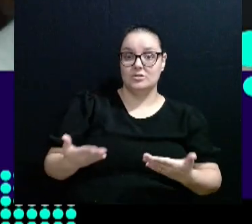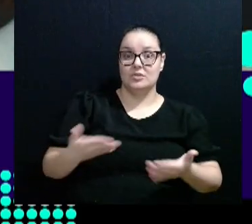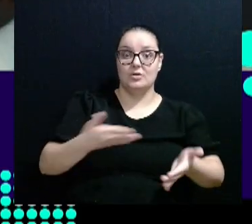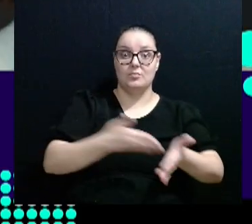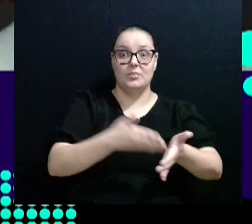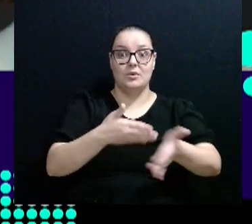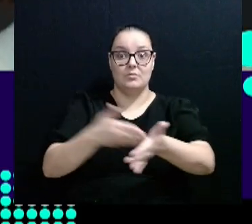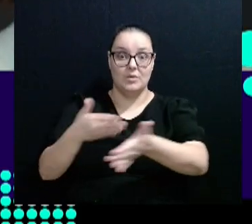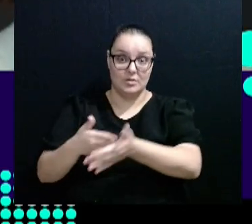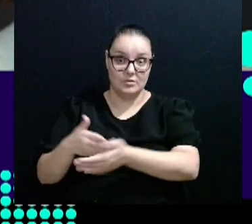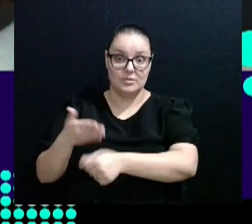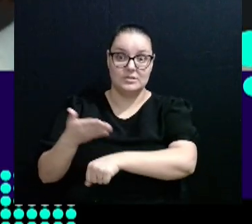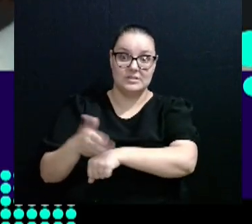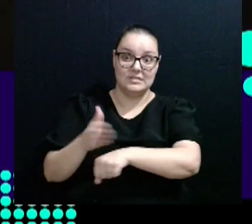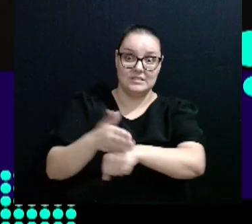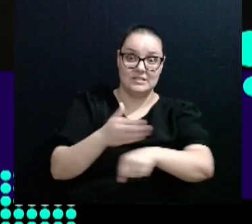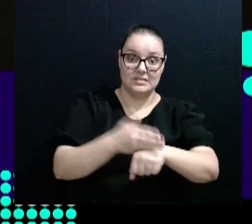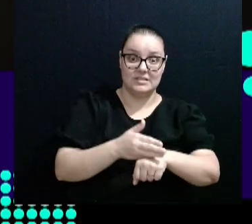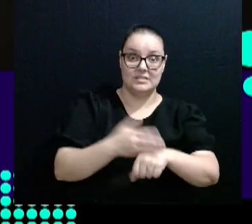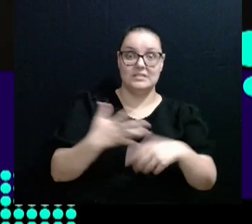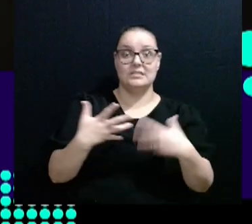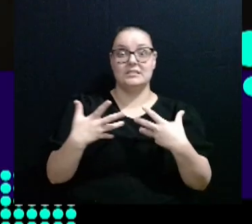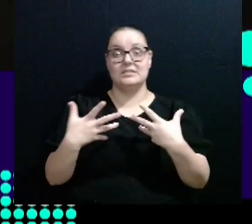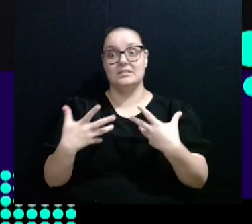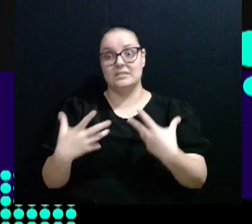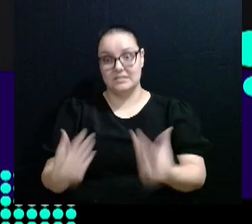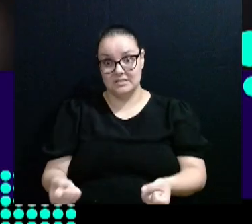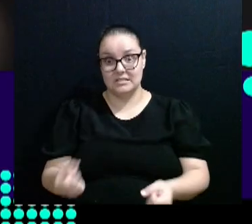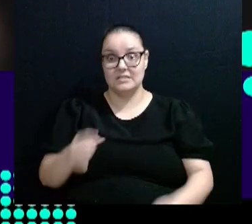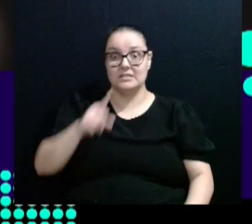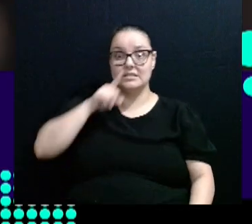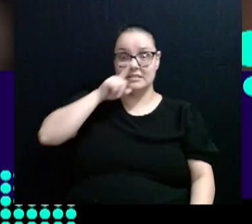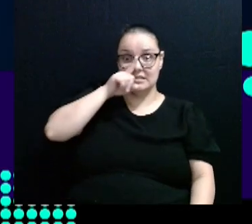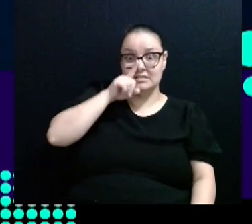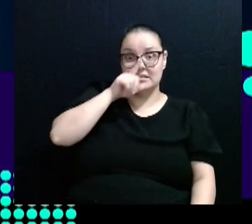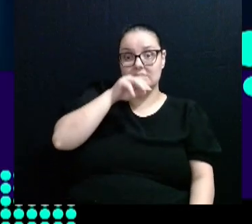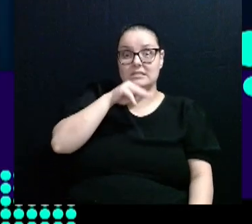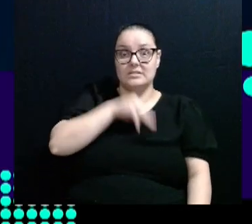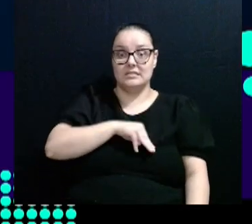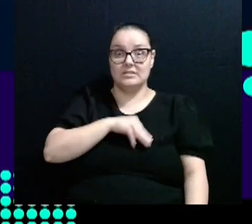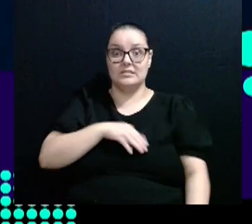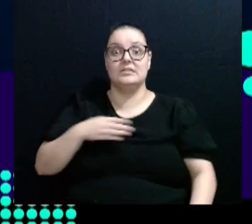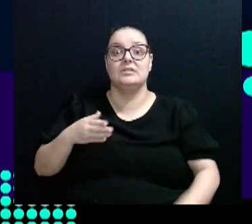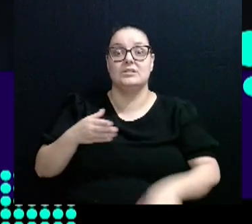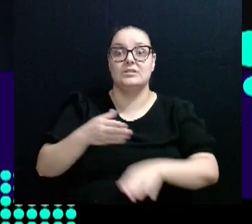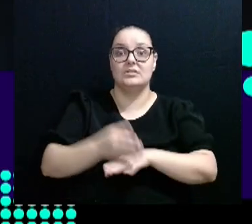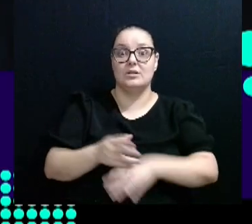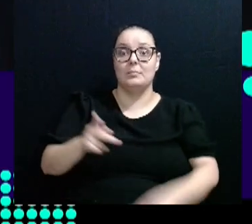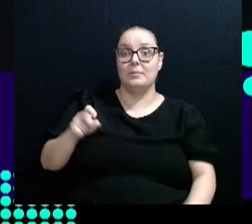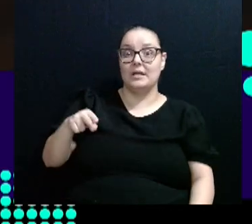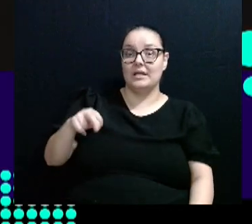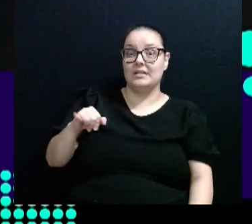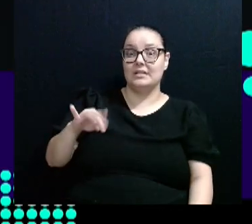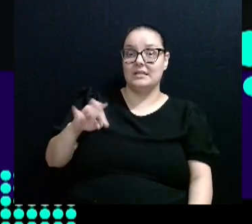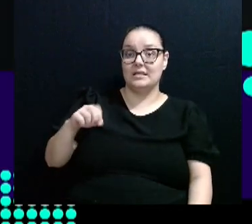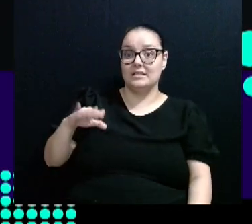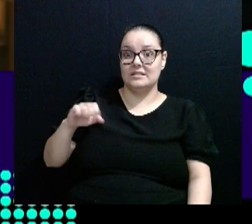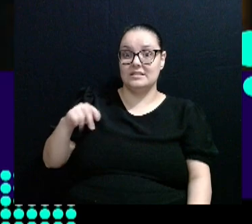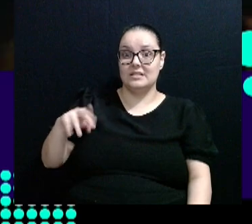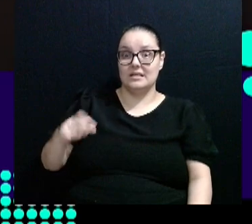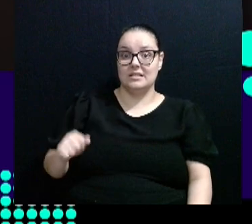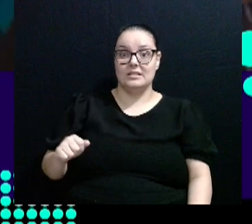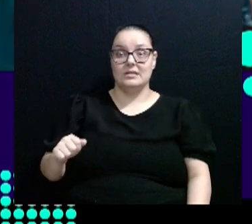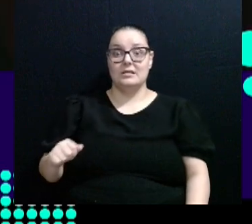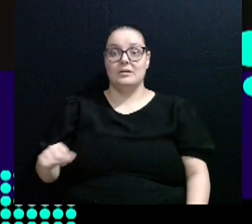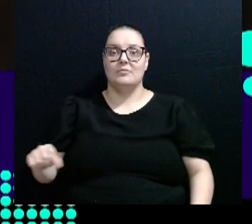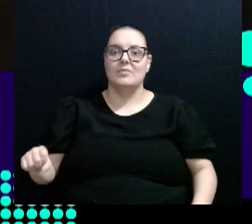treinamento, eles aceitam a arriscada missão de se infiltrar em uma penitenciária para desmantelar o perigoso Bando